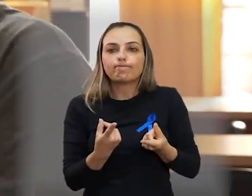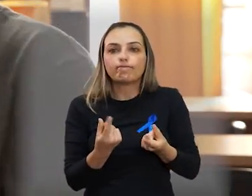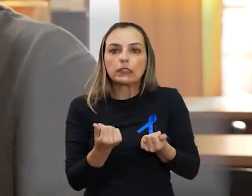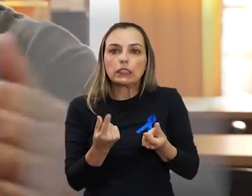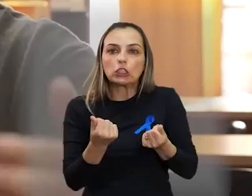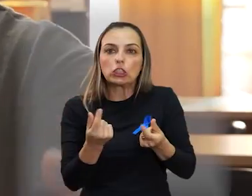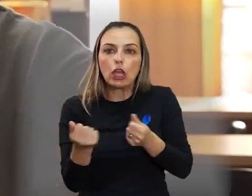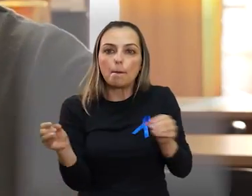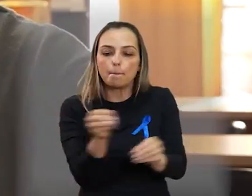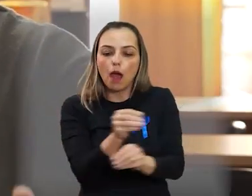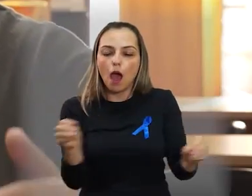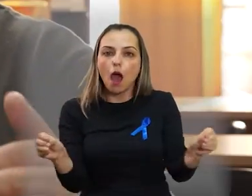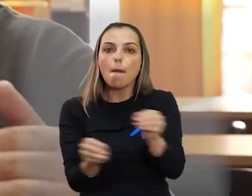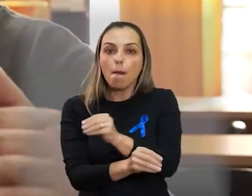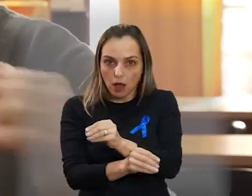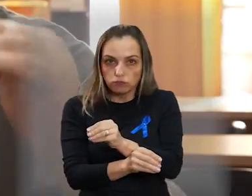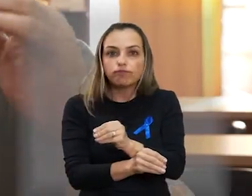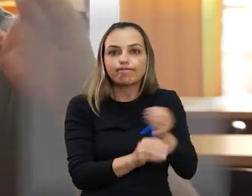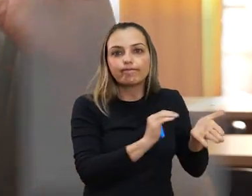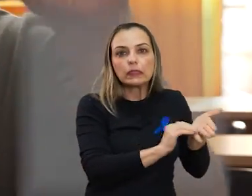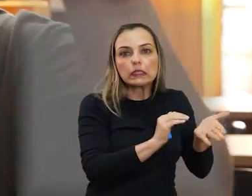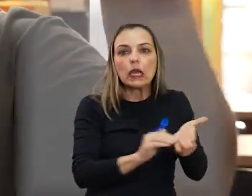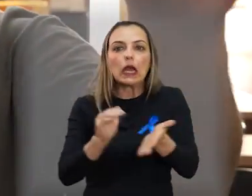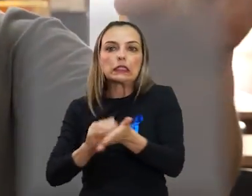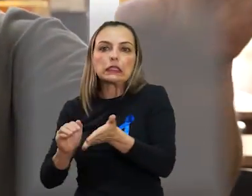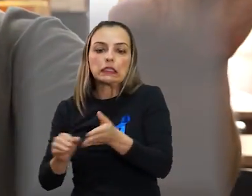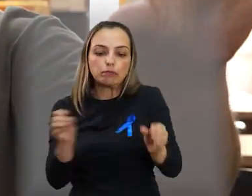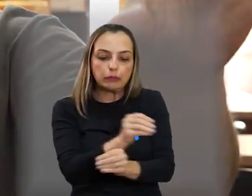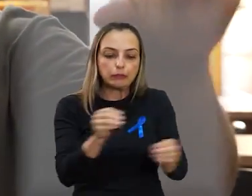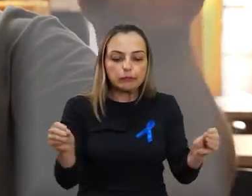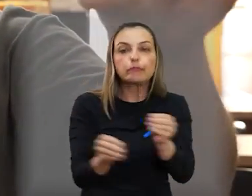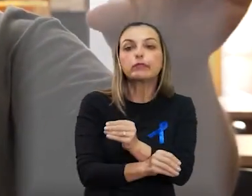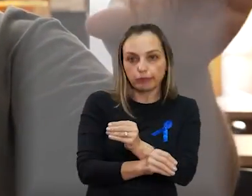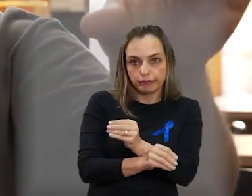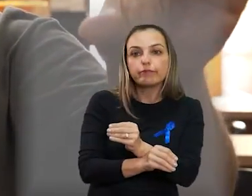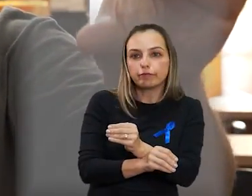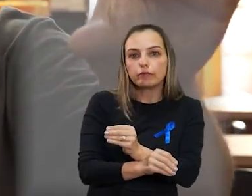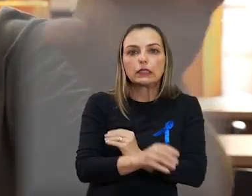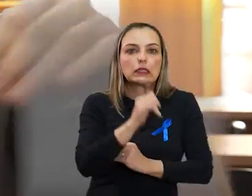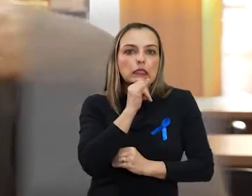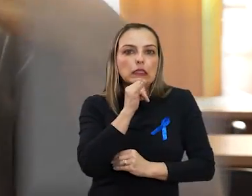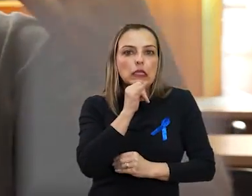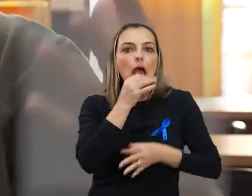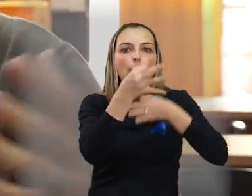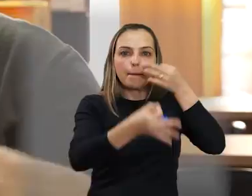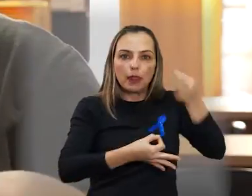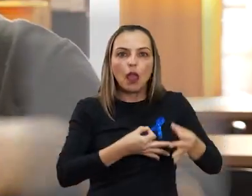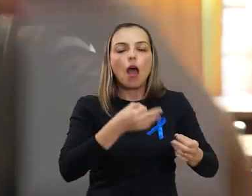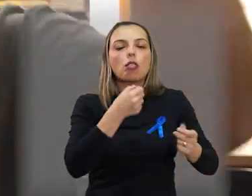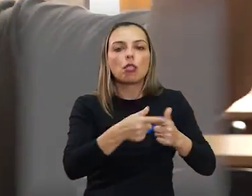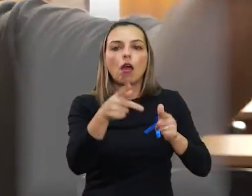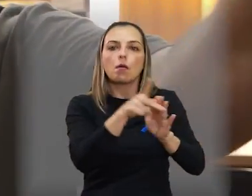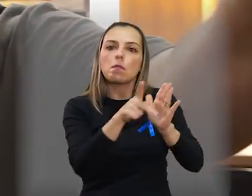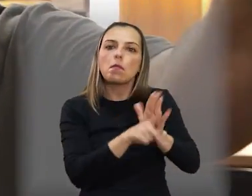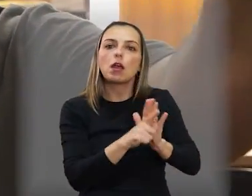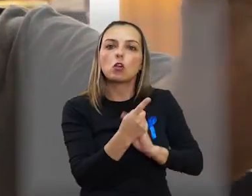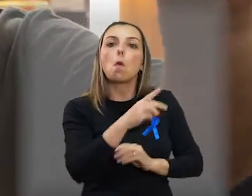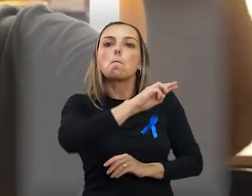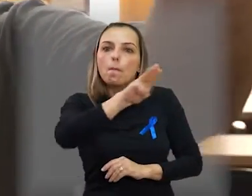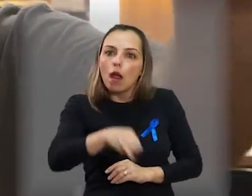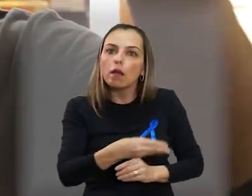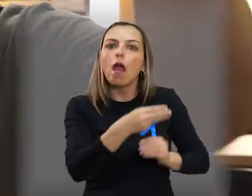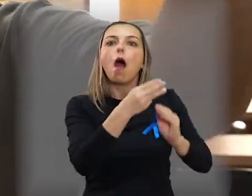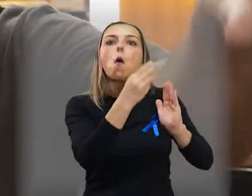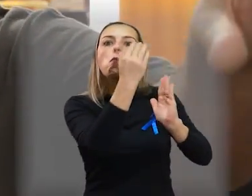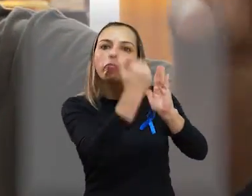outras secretaria ou na mesma secretaria então ele pega um um projeto que um exemplo pode estar ser de 1